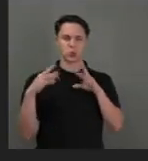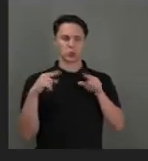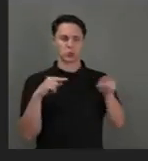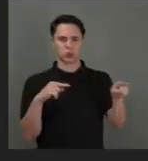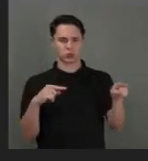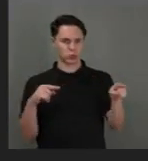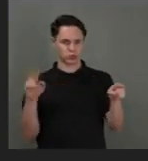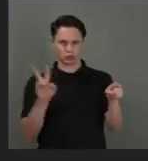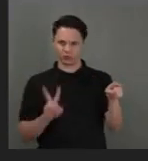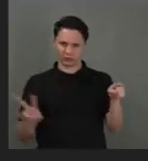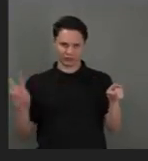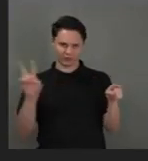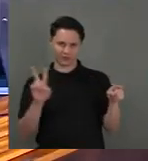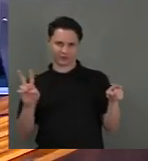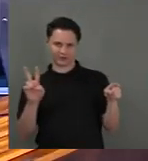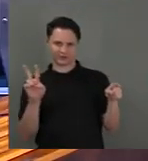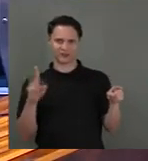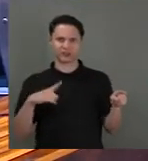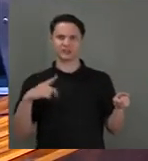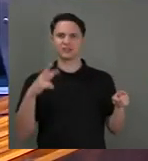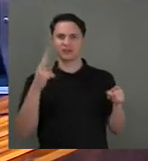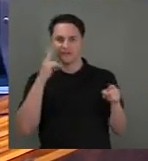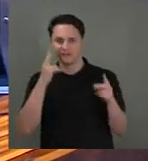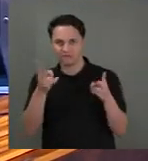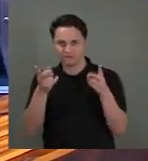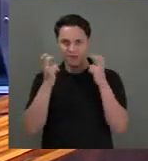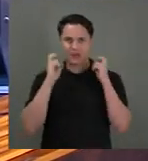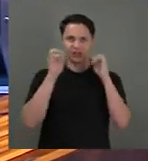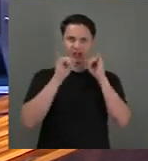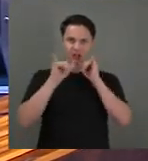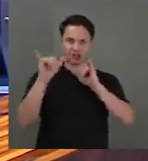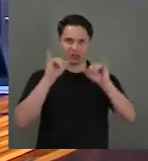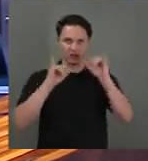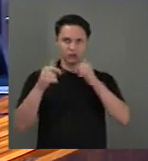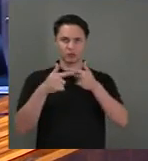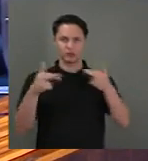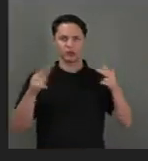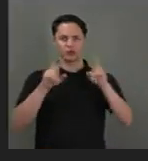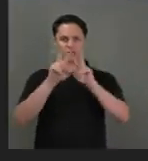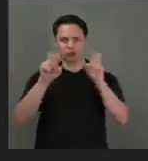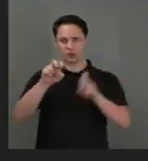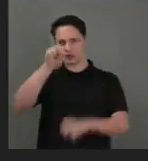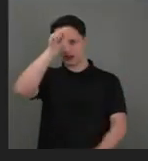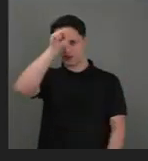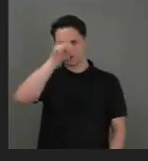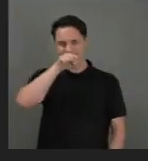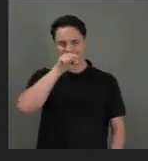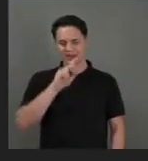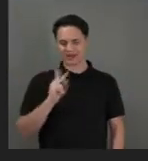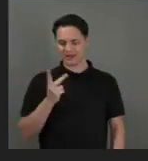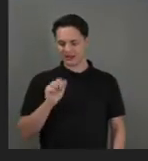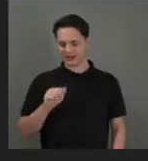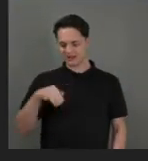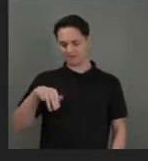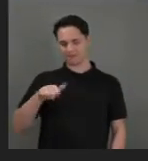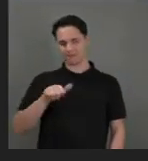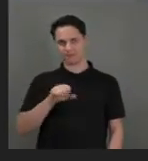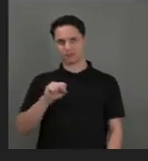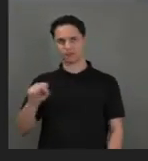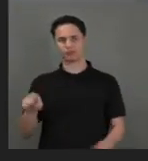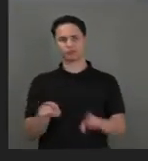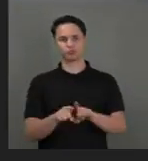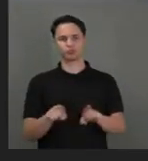declarações dúbias em relação ao terrorismo do Hamas, do grupo Hamas, né, também se